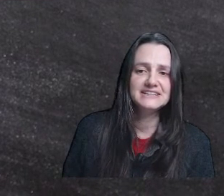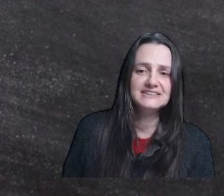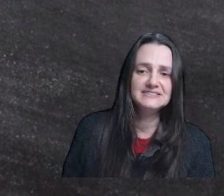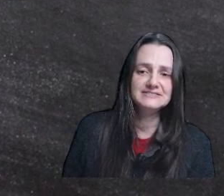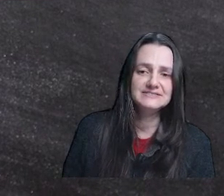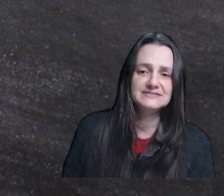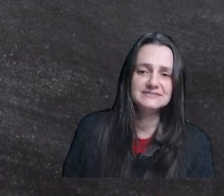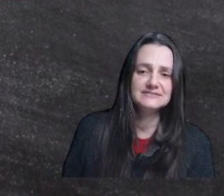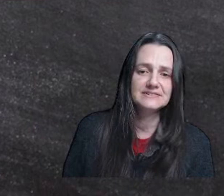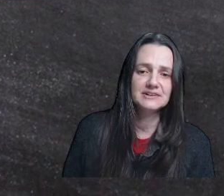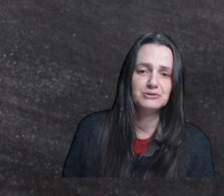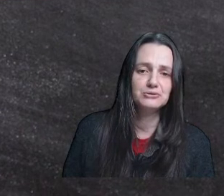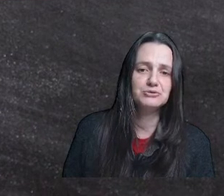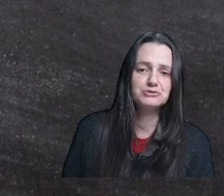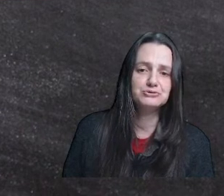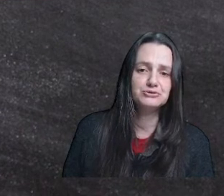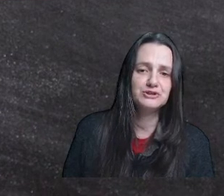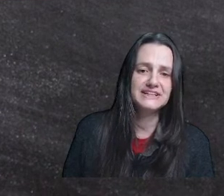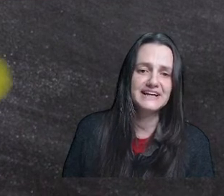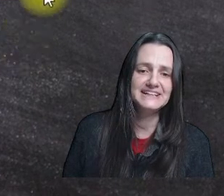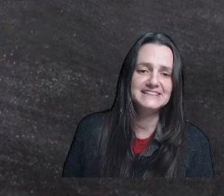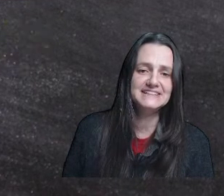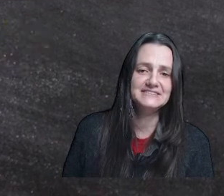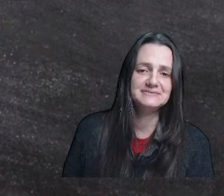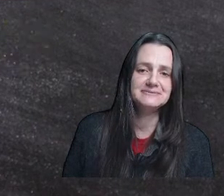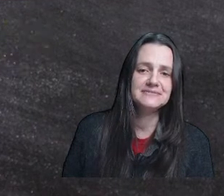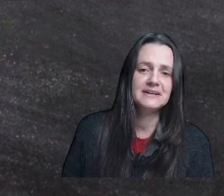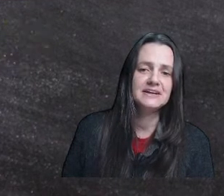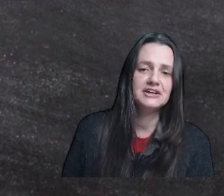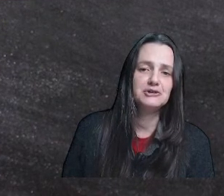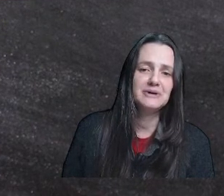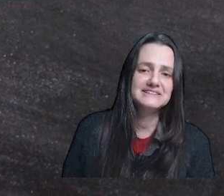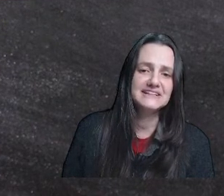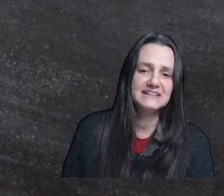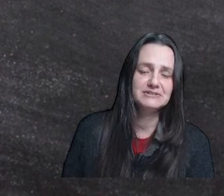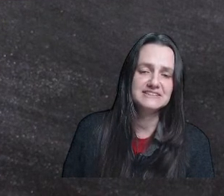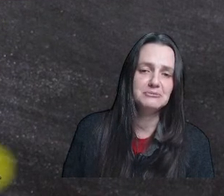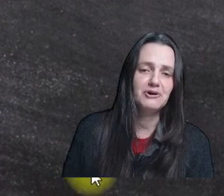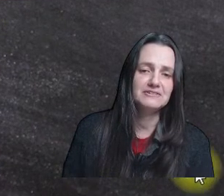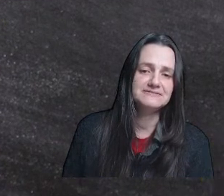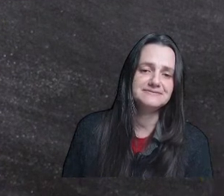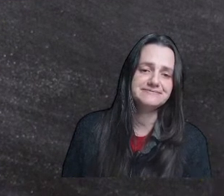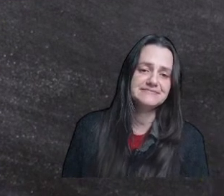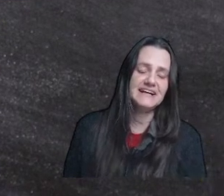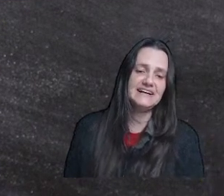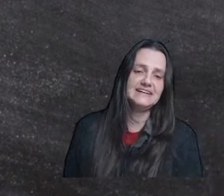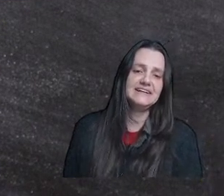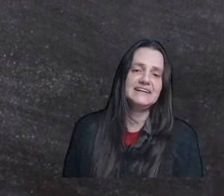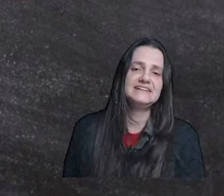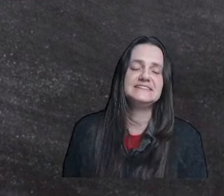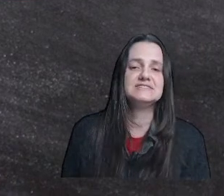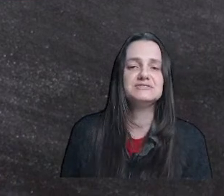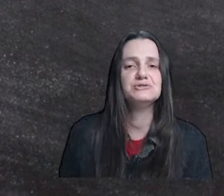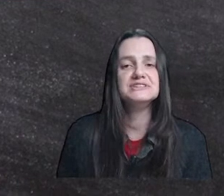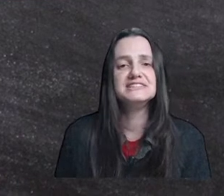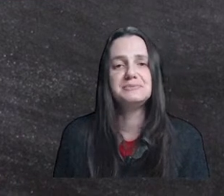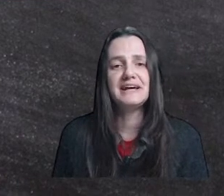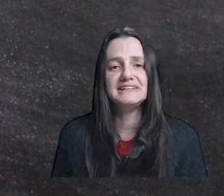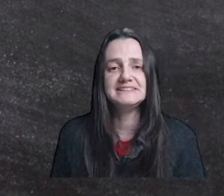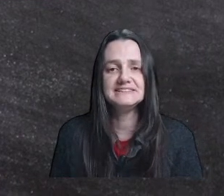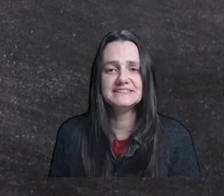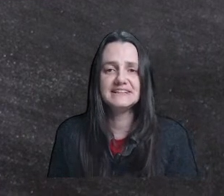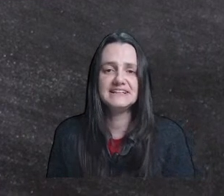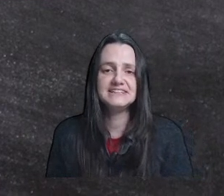vermelho grande, o mutum do Nordeste e o maçarico esquimó, tá? Então, são